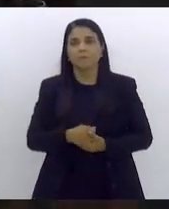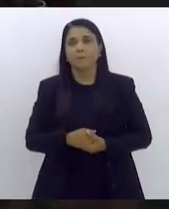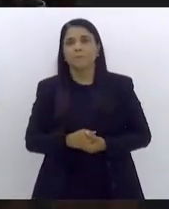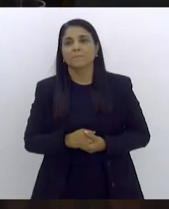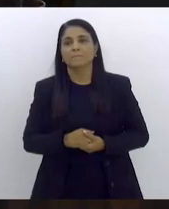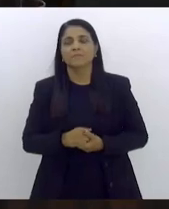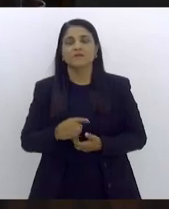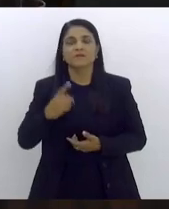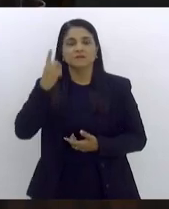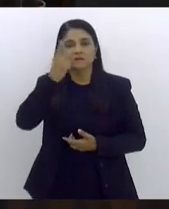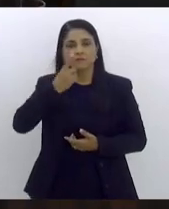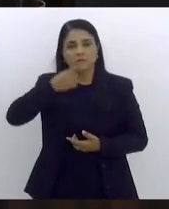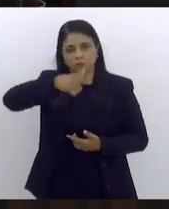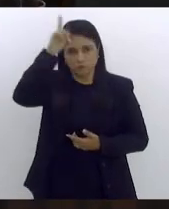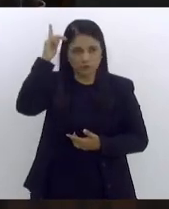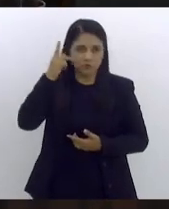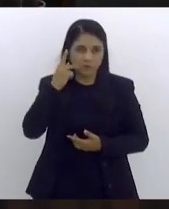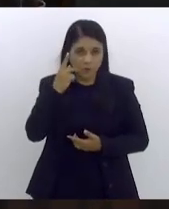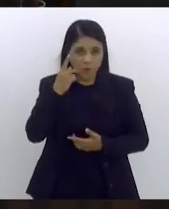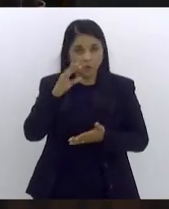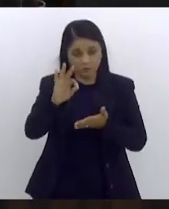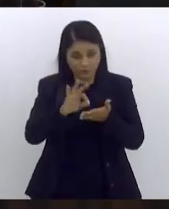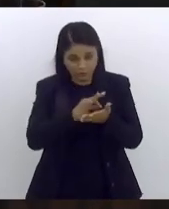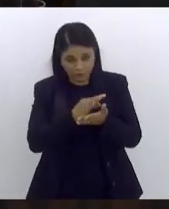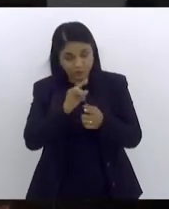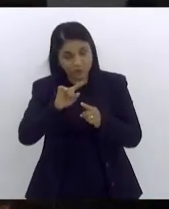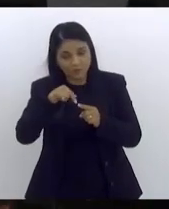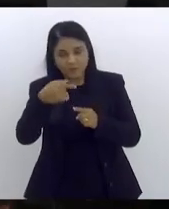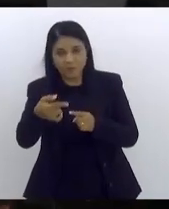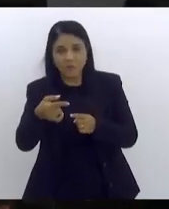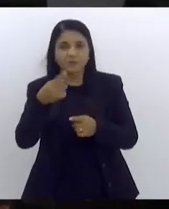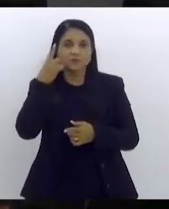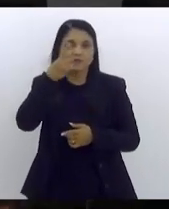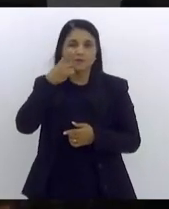Deputado Luiz Paulo está inscrito, em seguida o deputado Yuri.